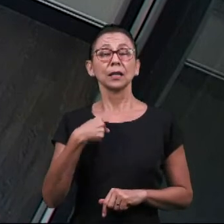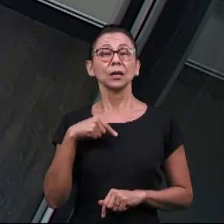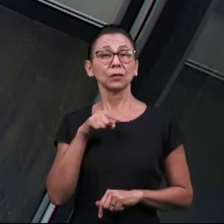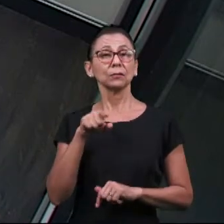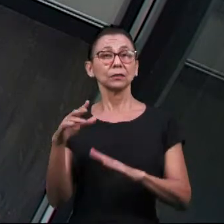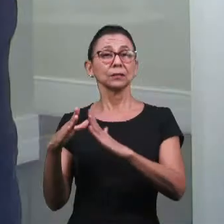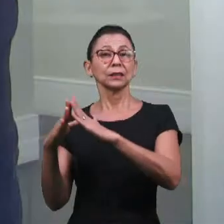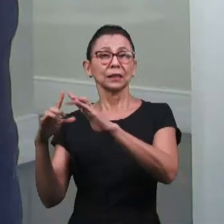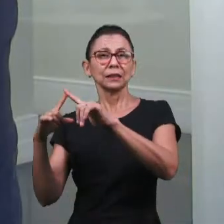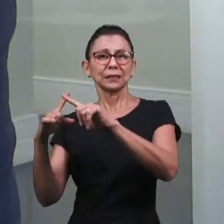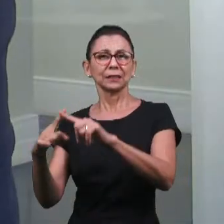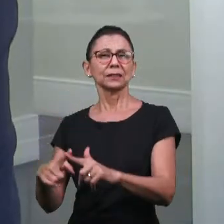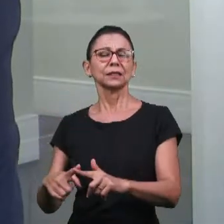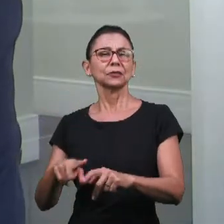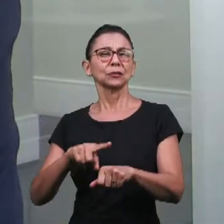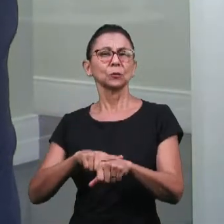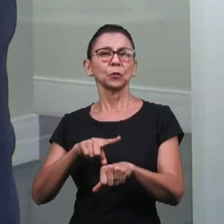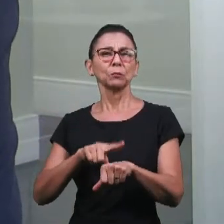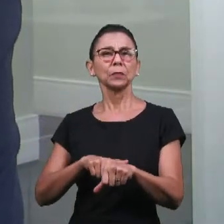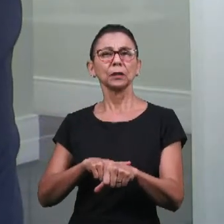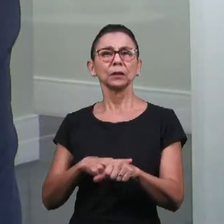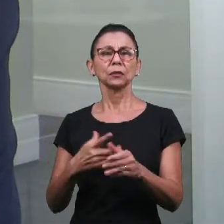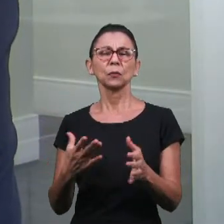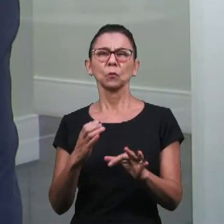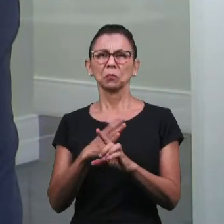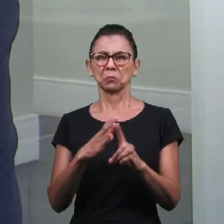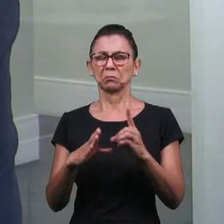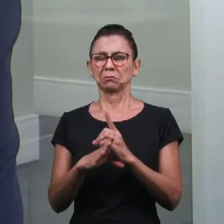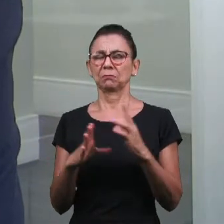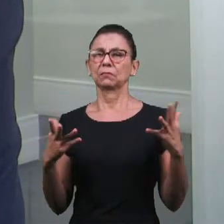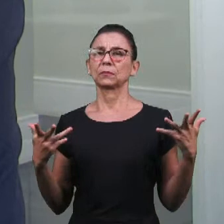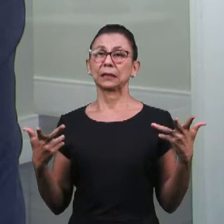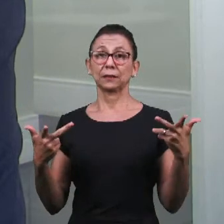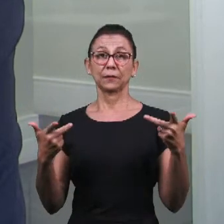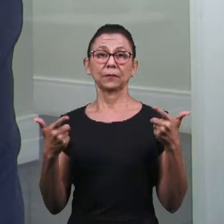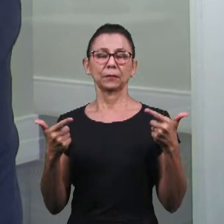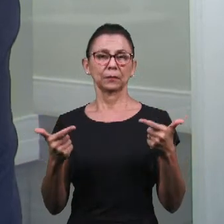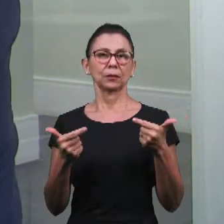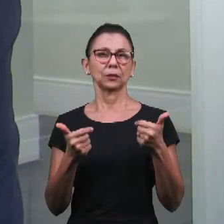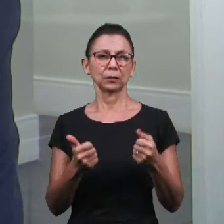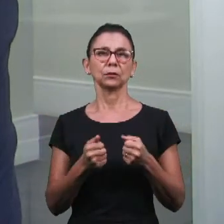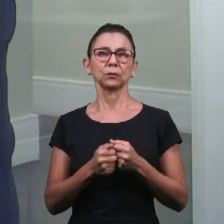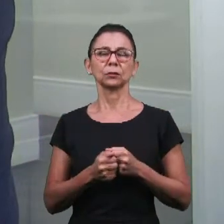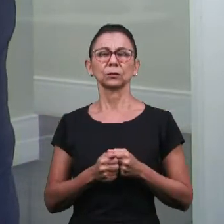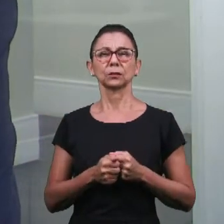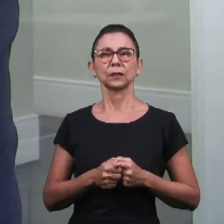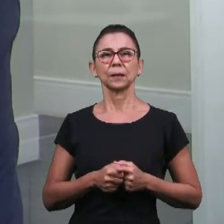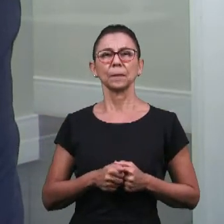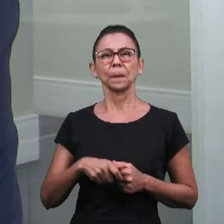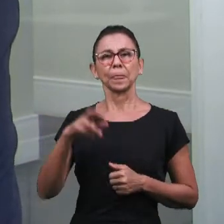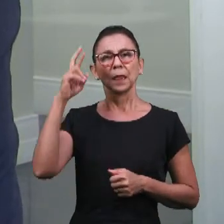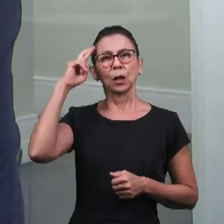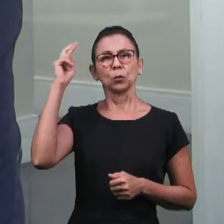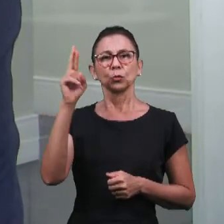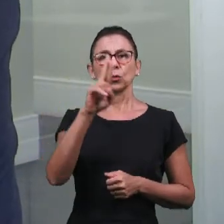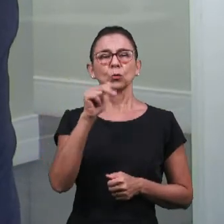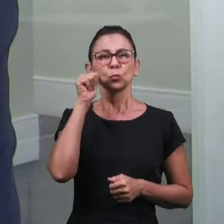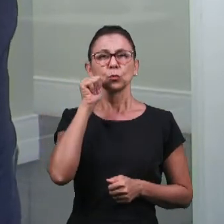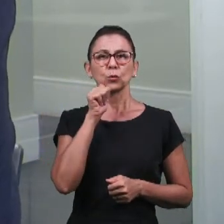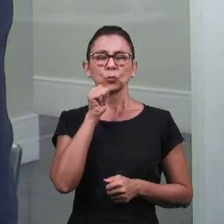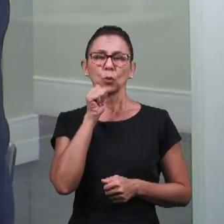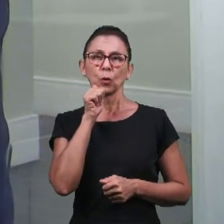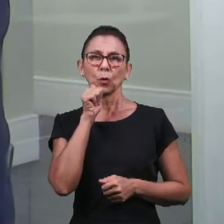O Senhor, era um culto maravilhoso, né? O Senhor usou uma irmã, né? Dizendo que queria dar